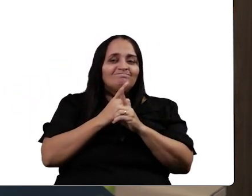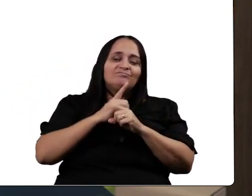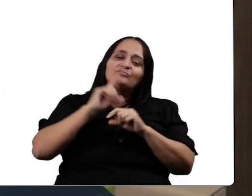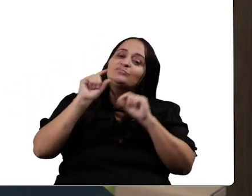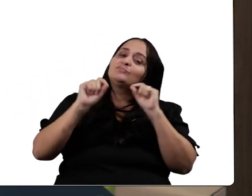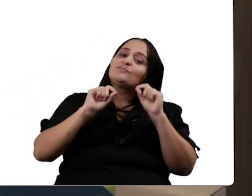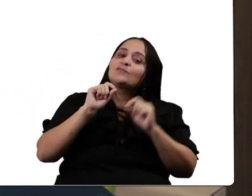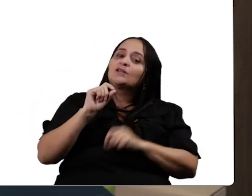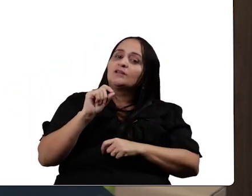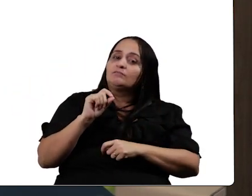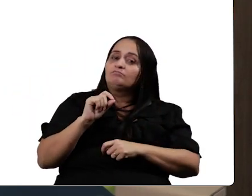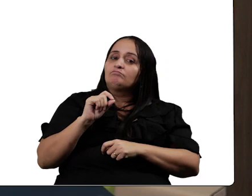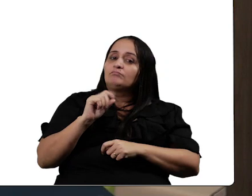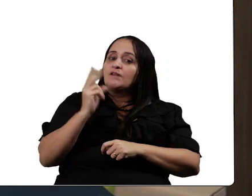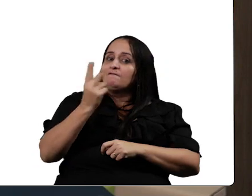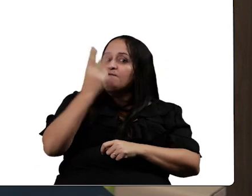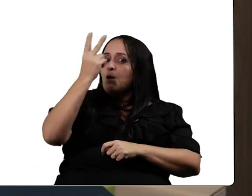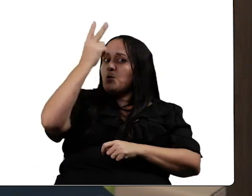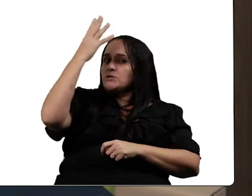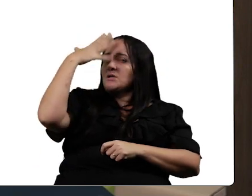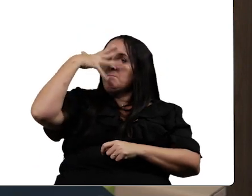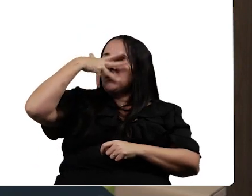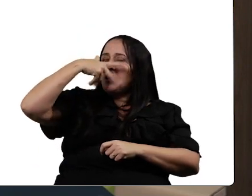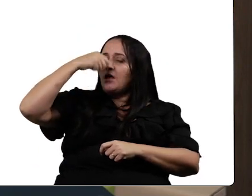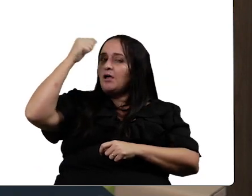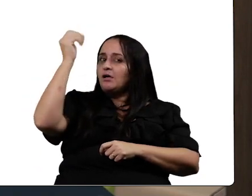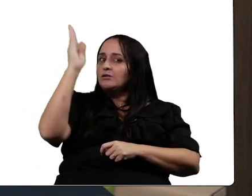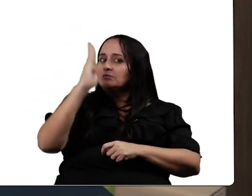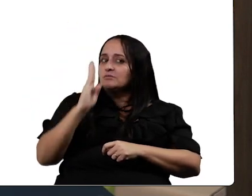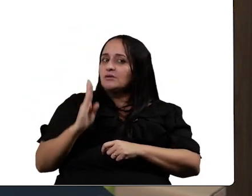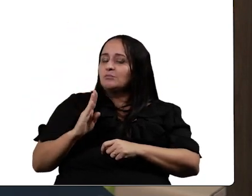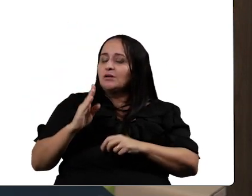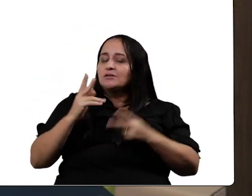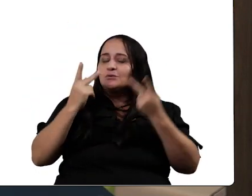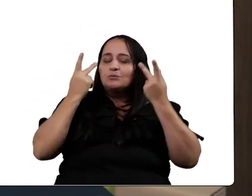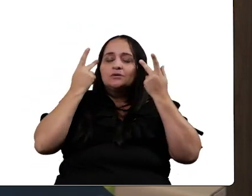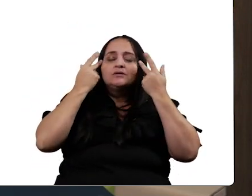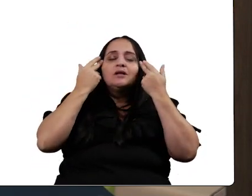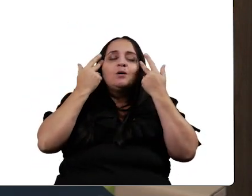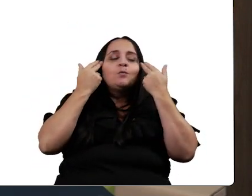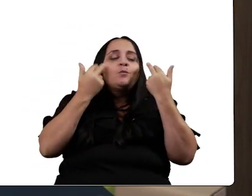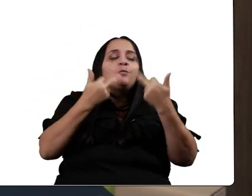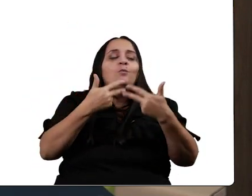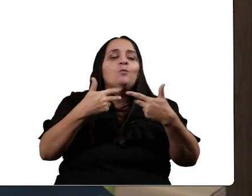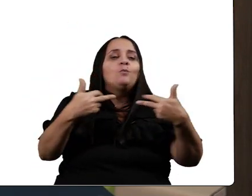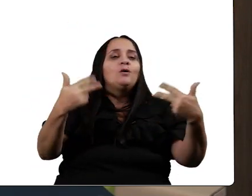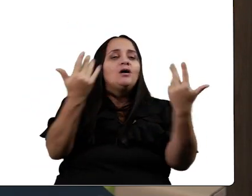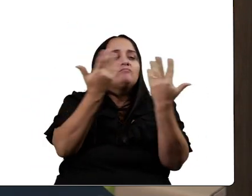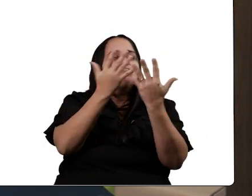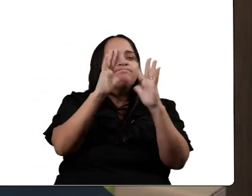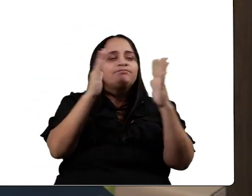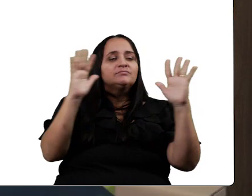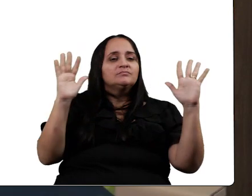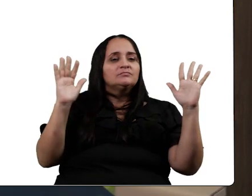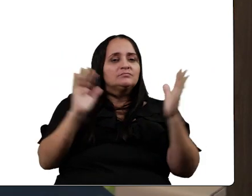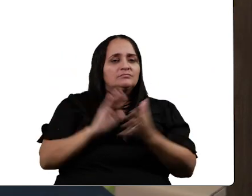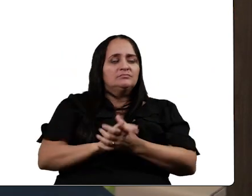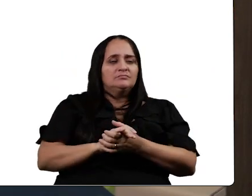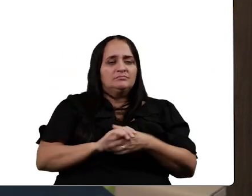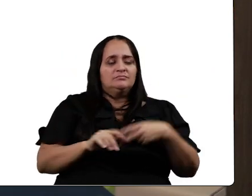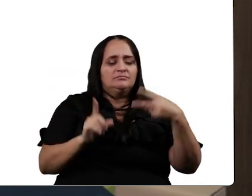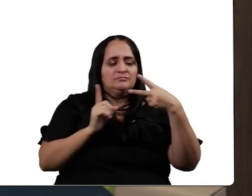É valorizar as belezas naturais? Não sei. É celebrar os 500 anos